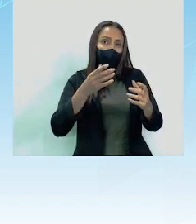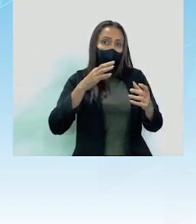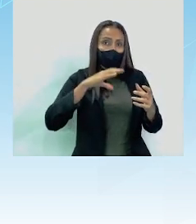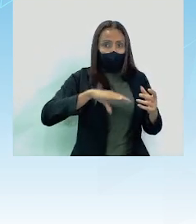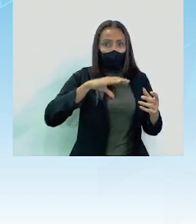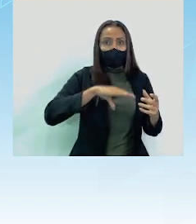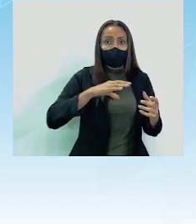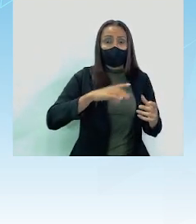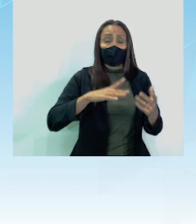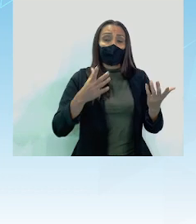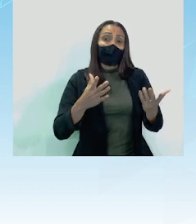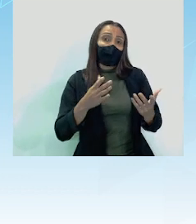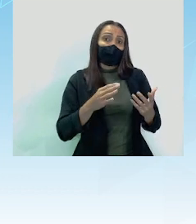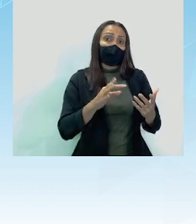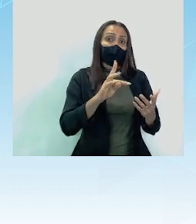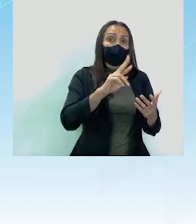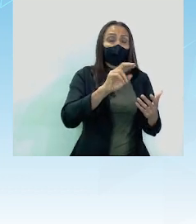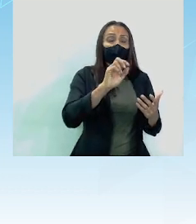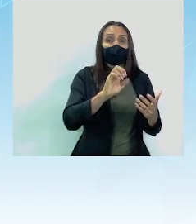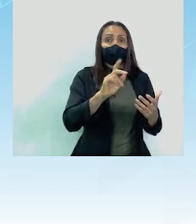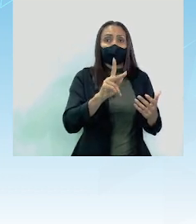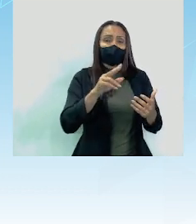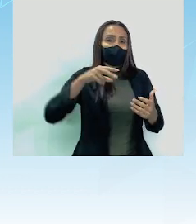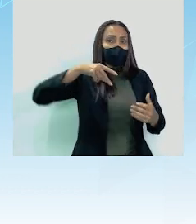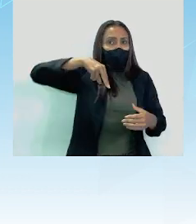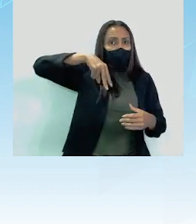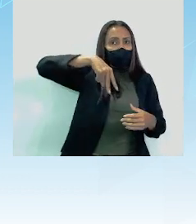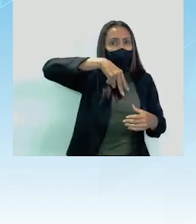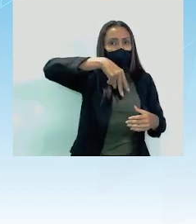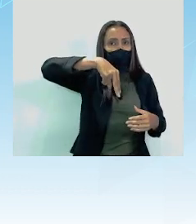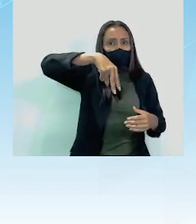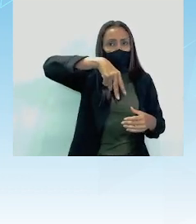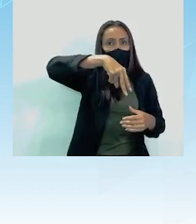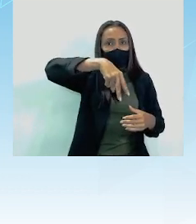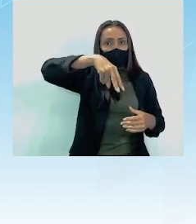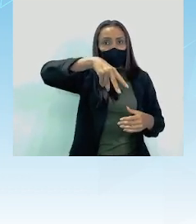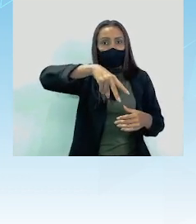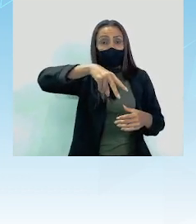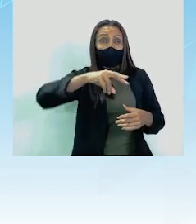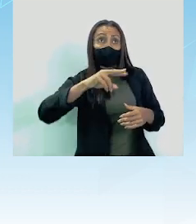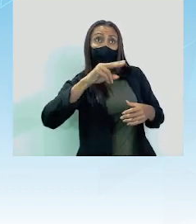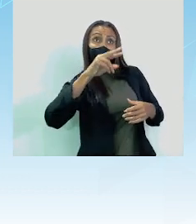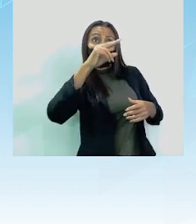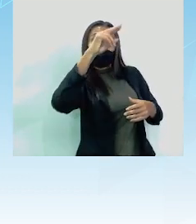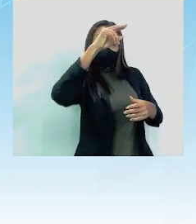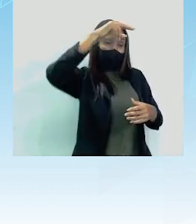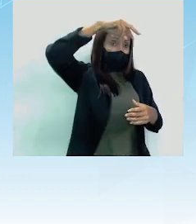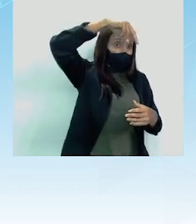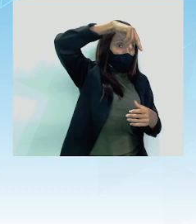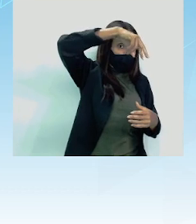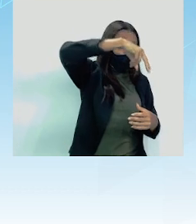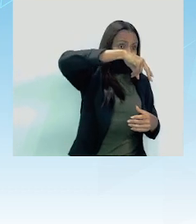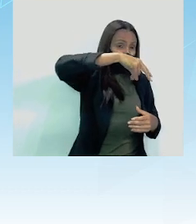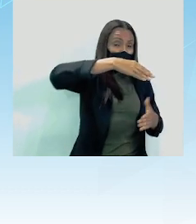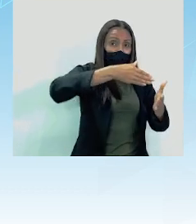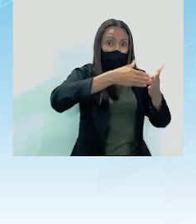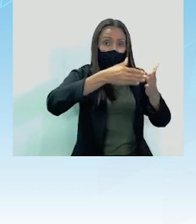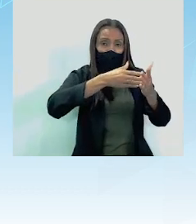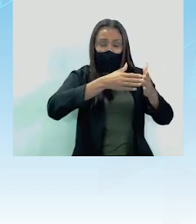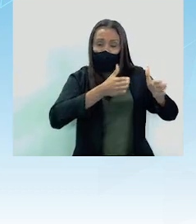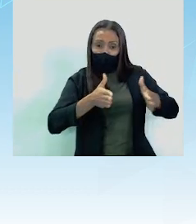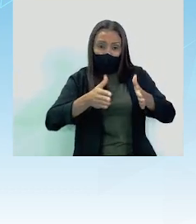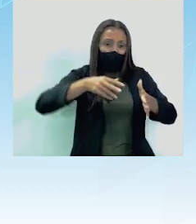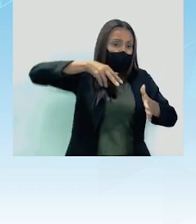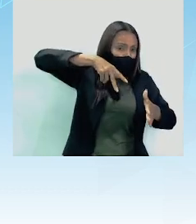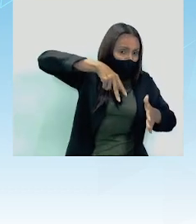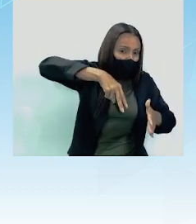bem simplória, o trekking ele se remete à caminhada, à trilha ou a andar, isso no meio da natureza, né? A mais remota e conhecida forma